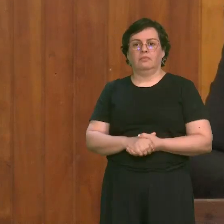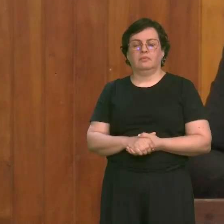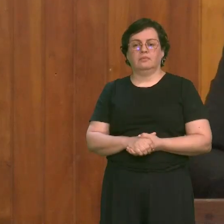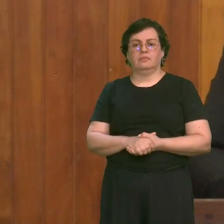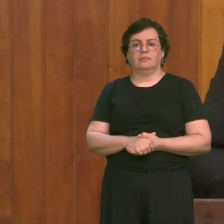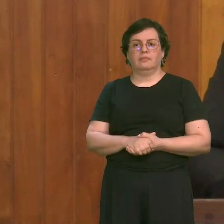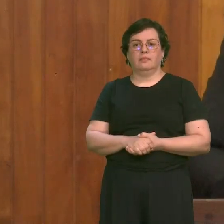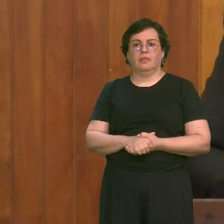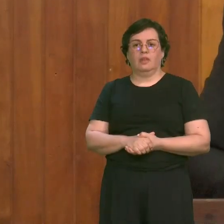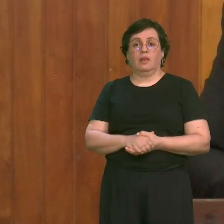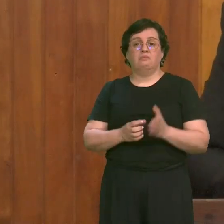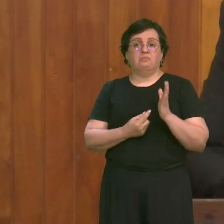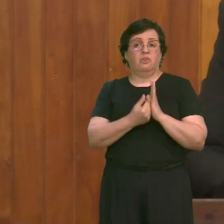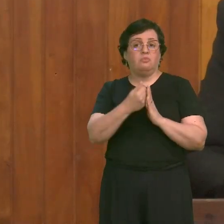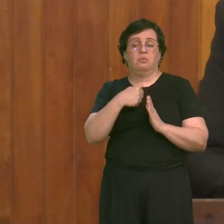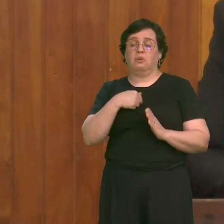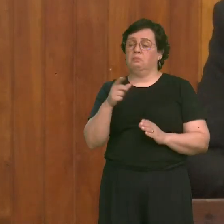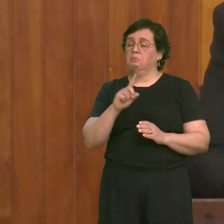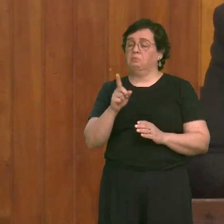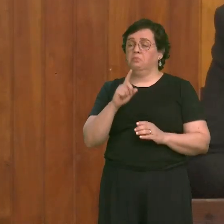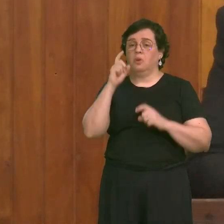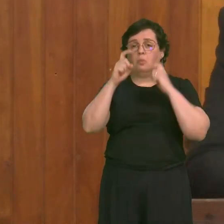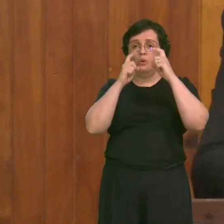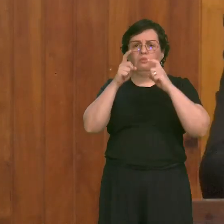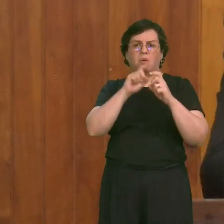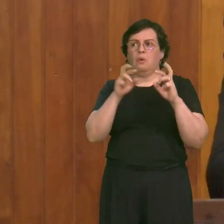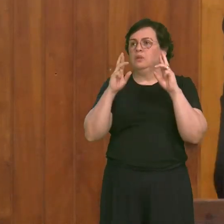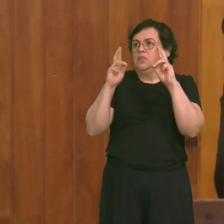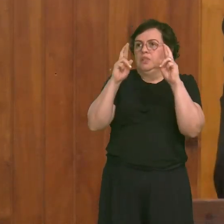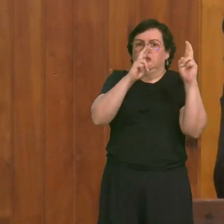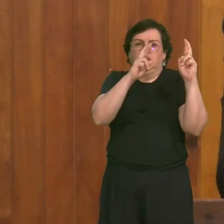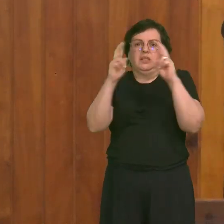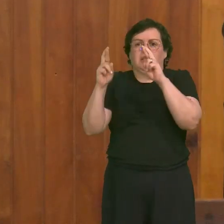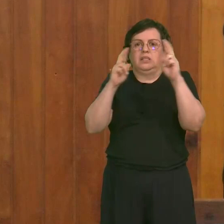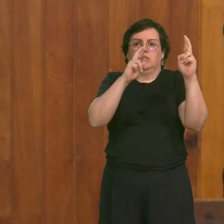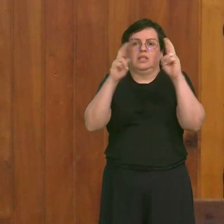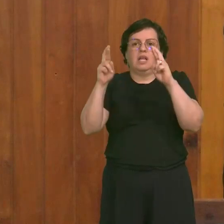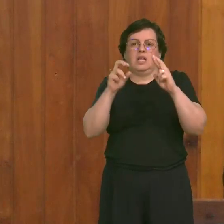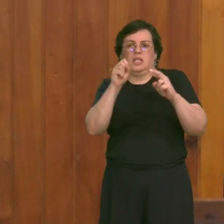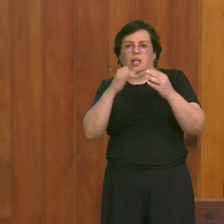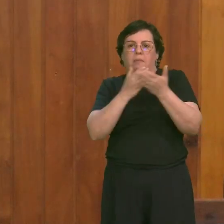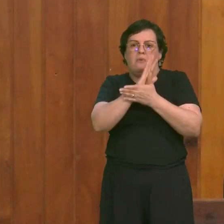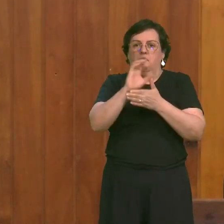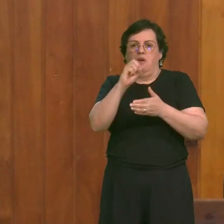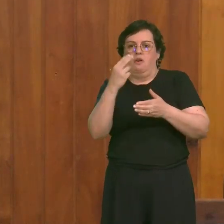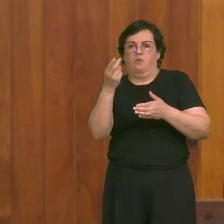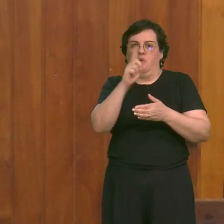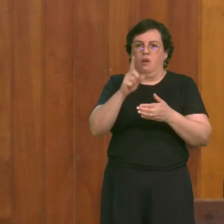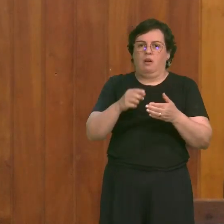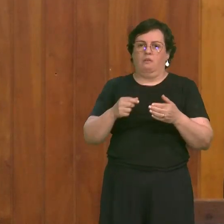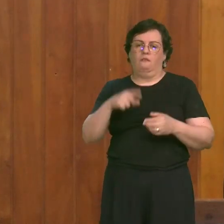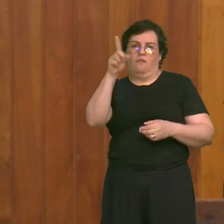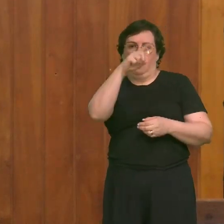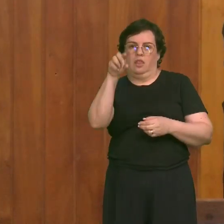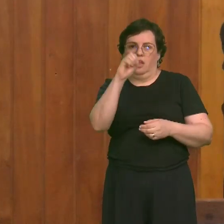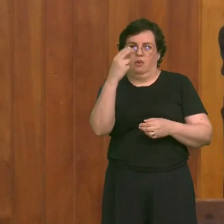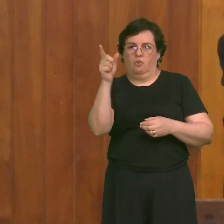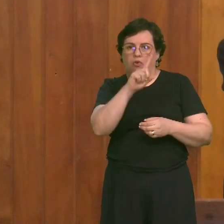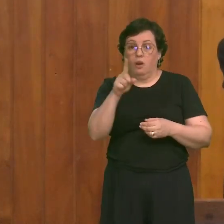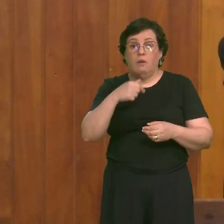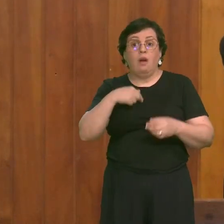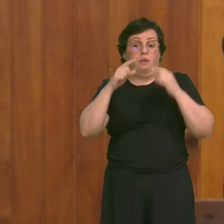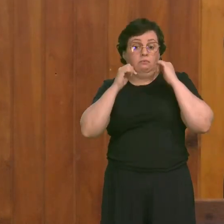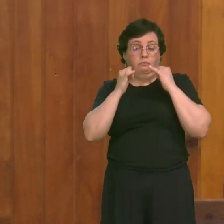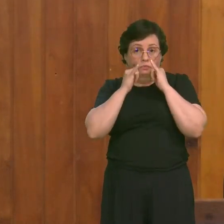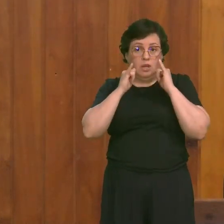esse é o orçamento eu não tô preocupado aqui isso aqui na torcida não se alguém vai aprovar se não vai aprovar se vai vetar se não vai esse é o recado